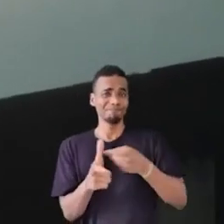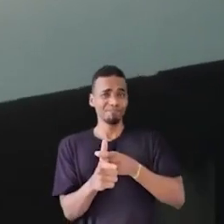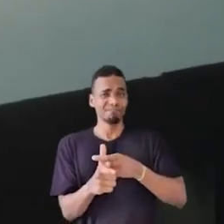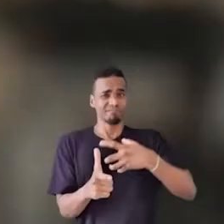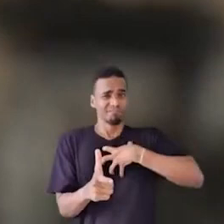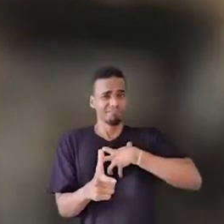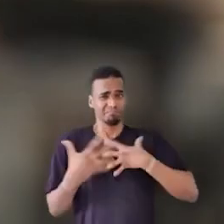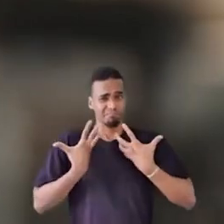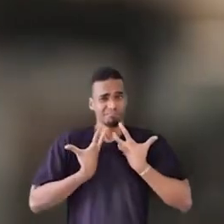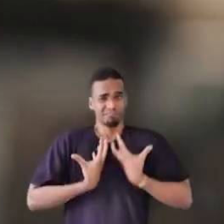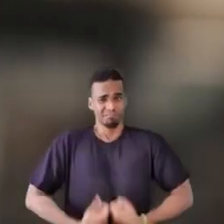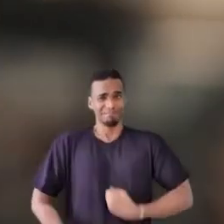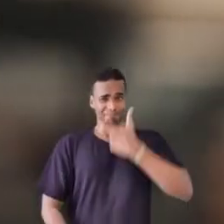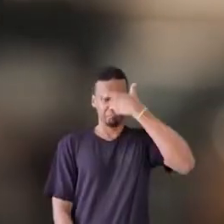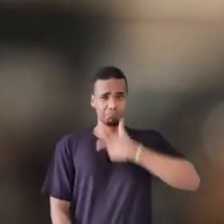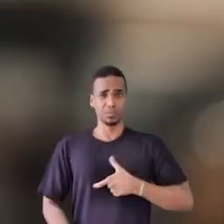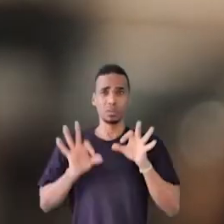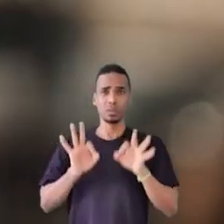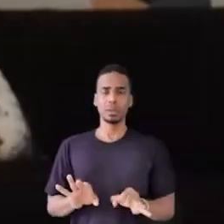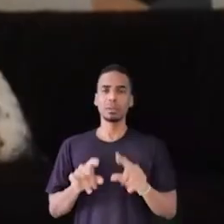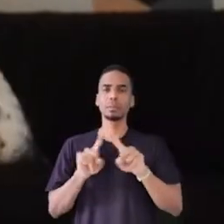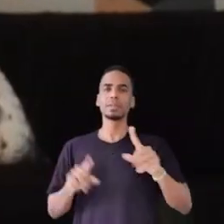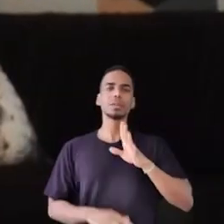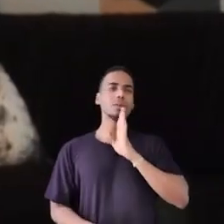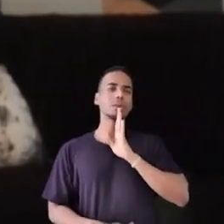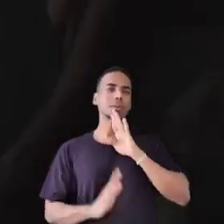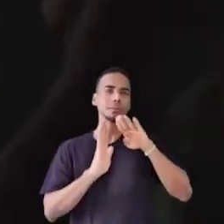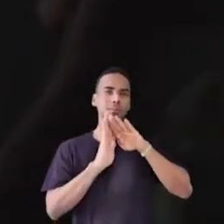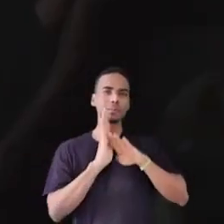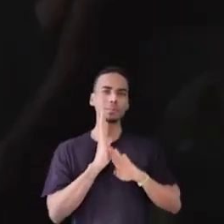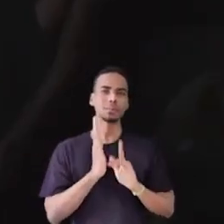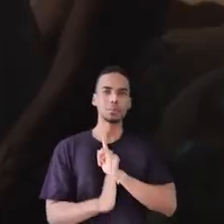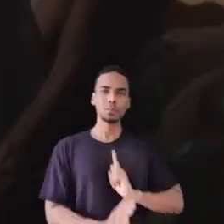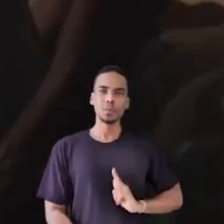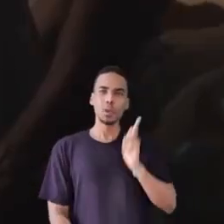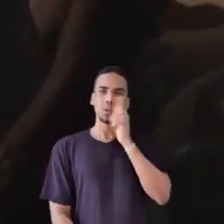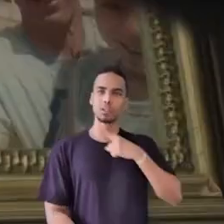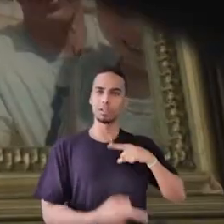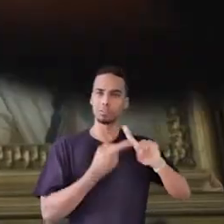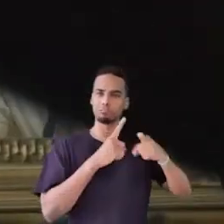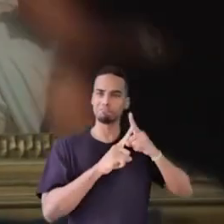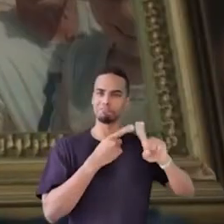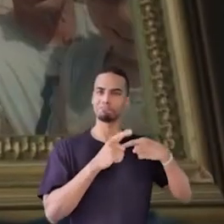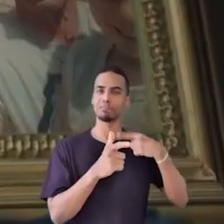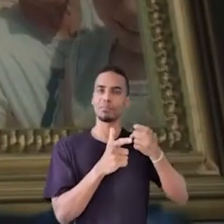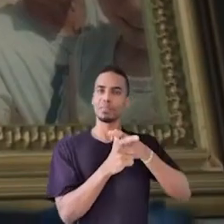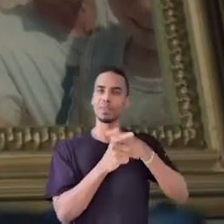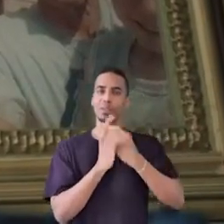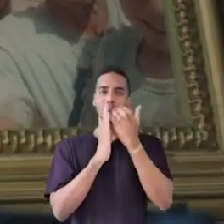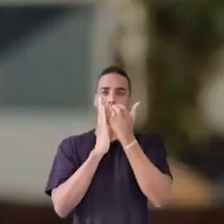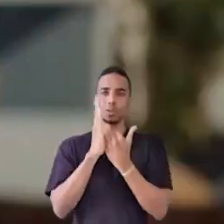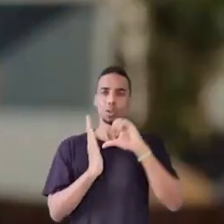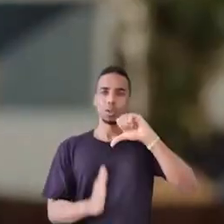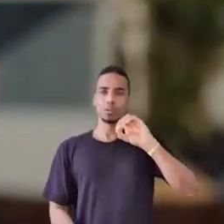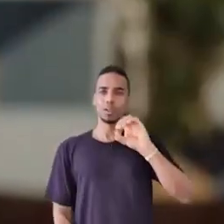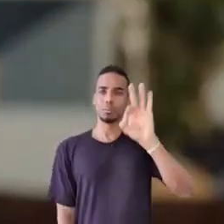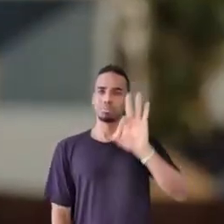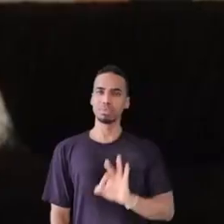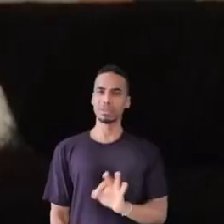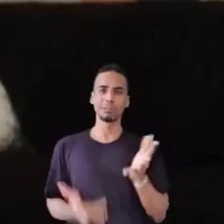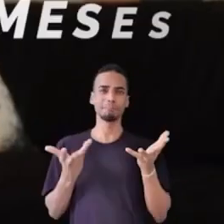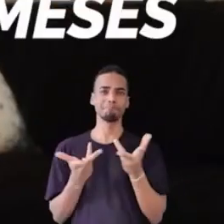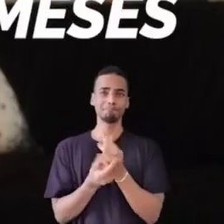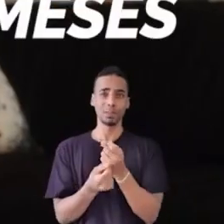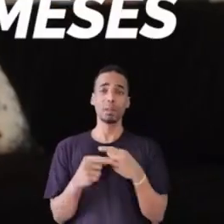DV acaba com a autoestima de qualquer pessoa que é correta. E depois que eu conheci o Desenrola, consegui negociar minhas dívidas. 90% de desconto é